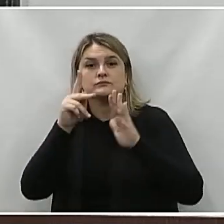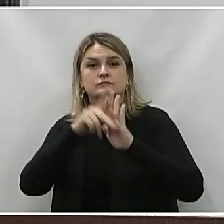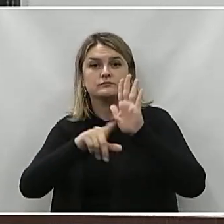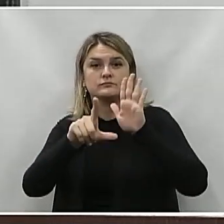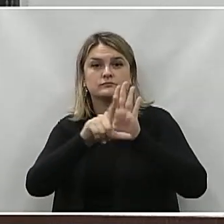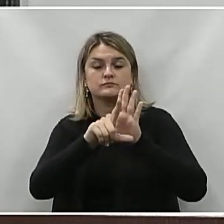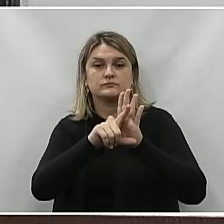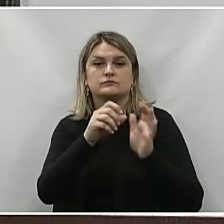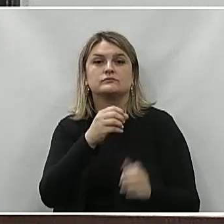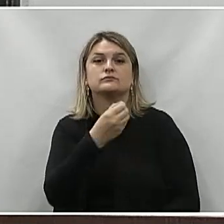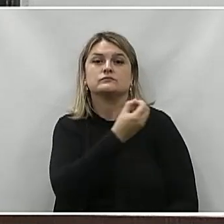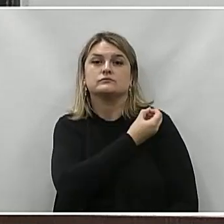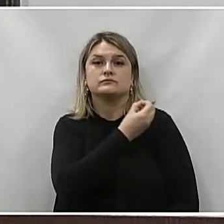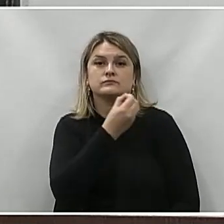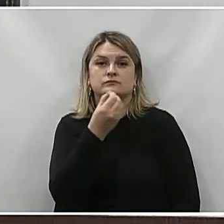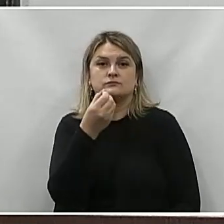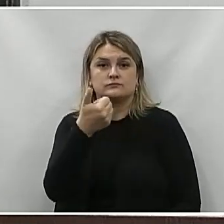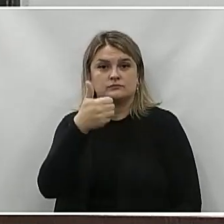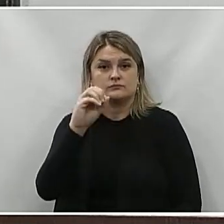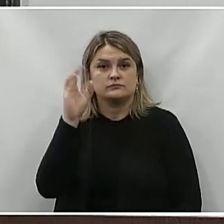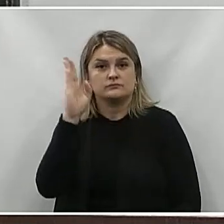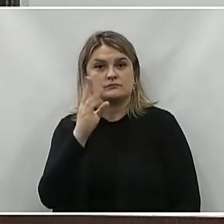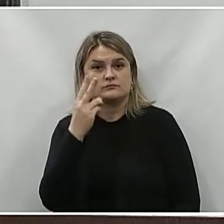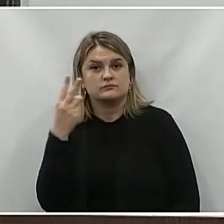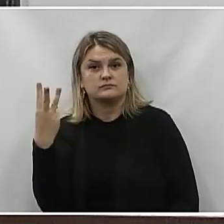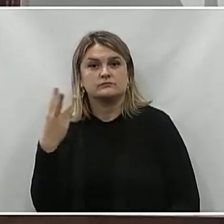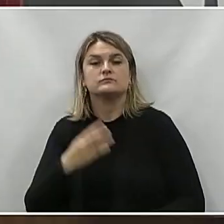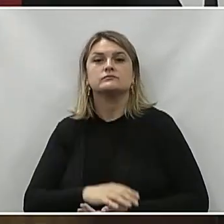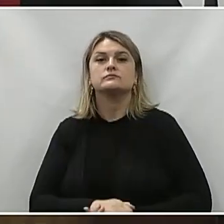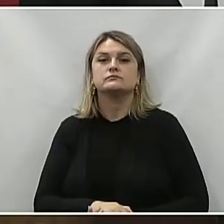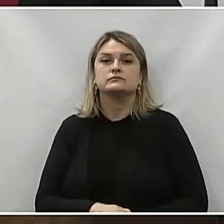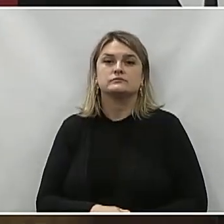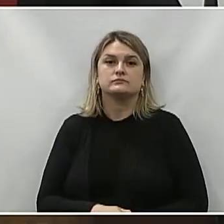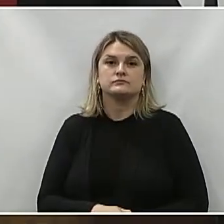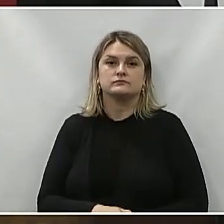projeto de lei Ordinária De número 10 de 2023